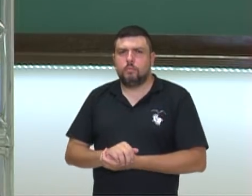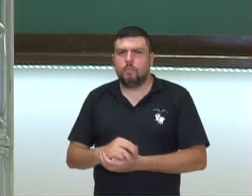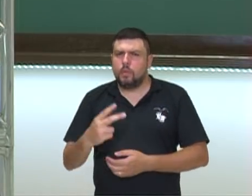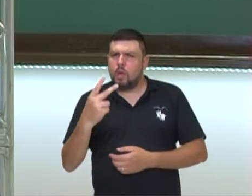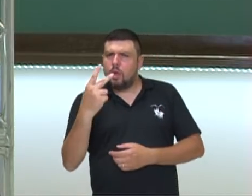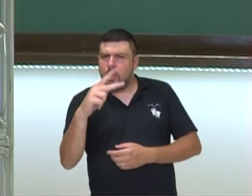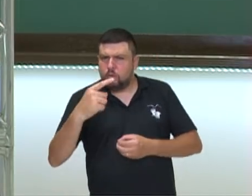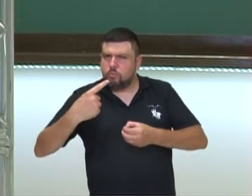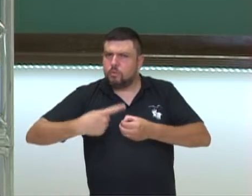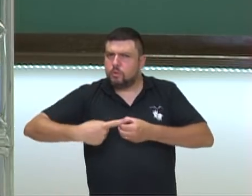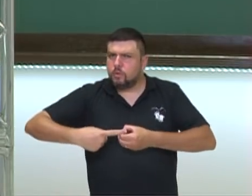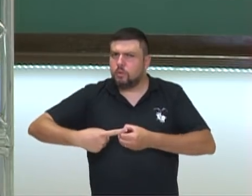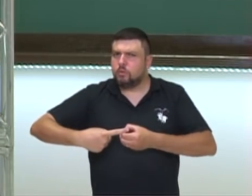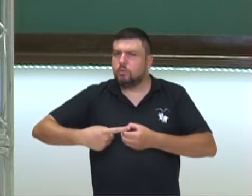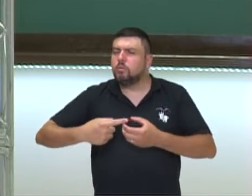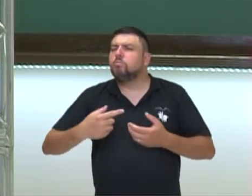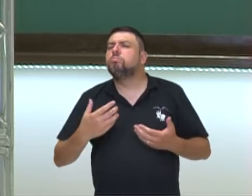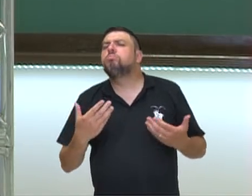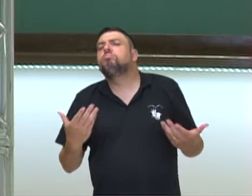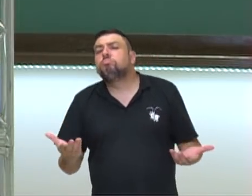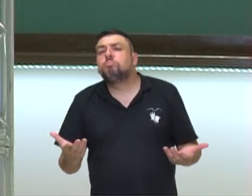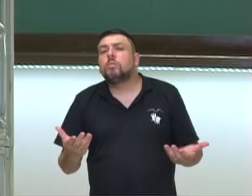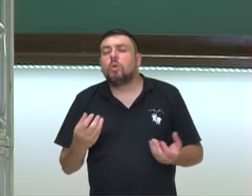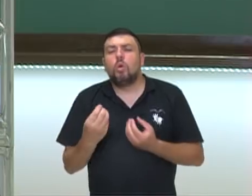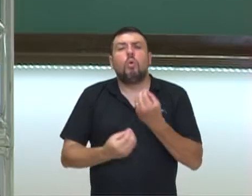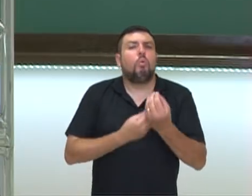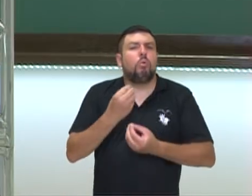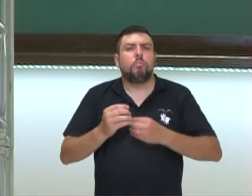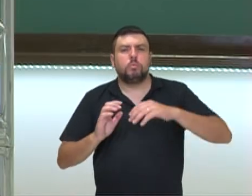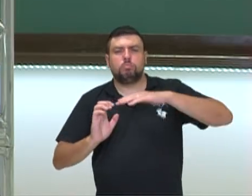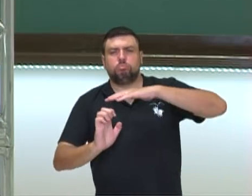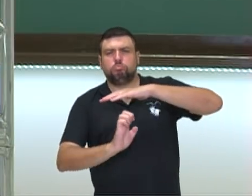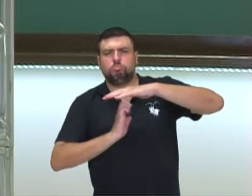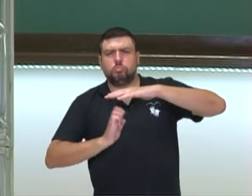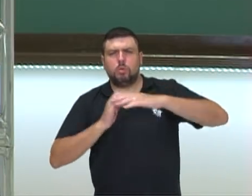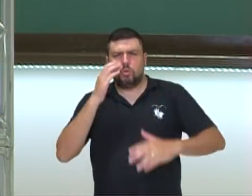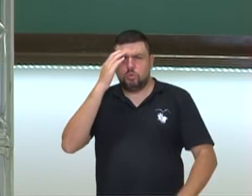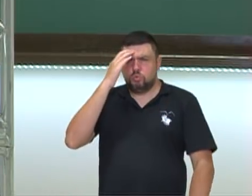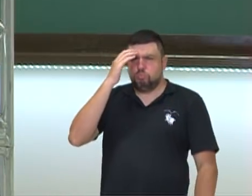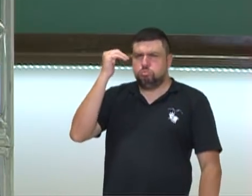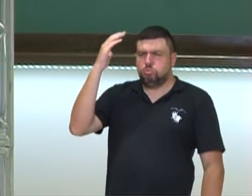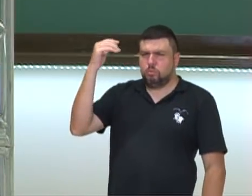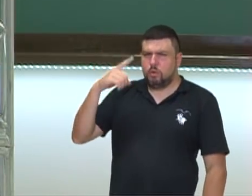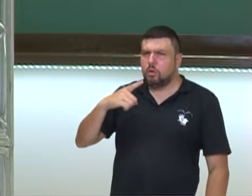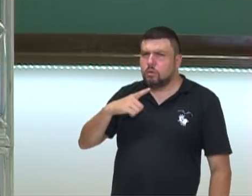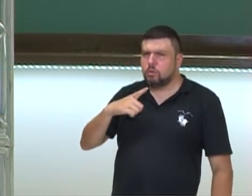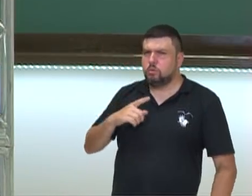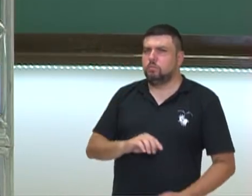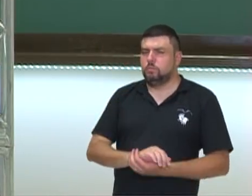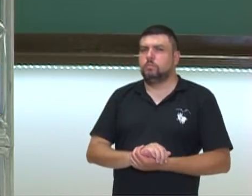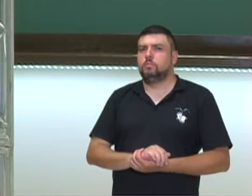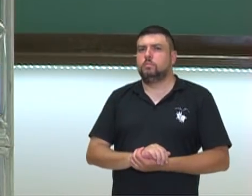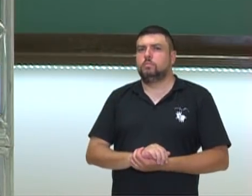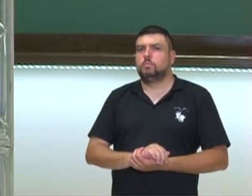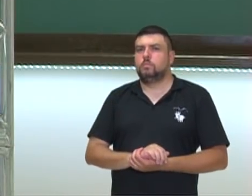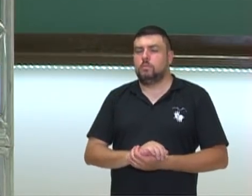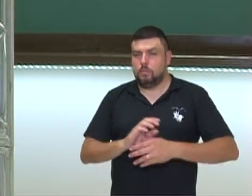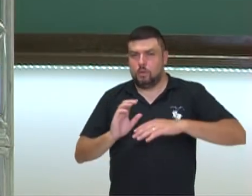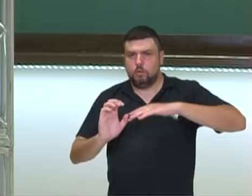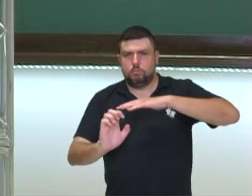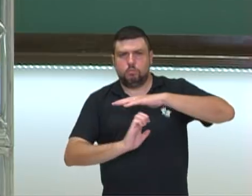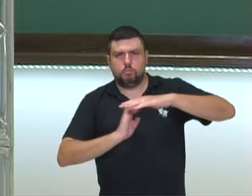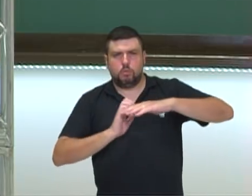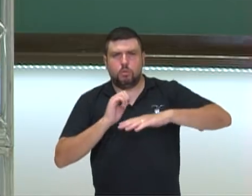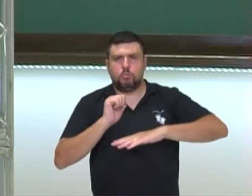região, quais são os grandes empresários, as grandes empresas? A partir disso, esses grandes empresários,